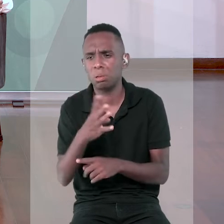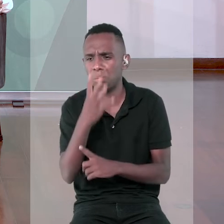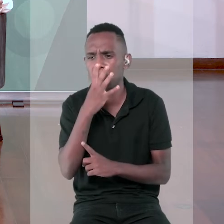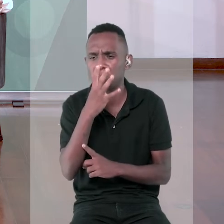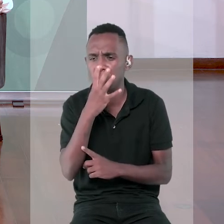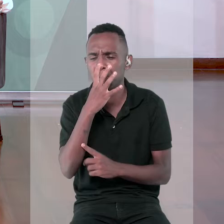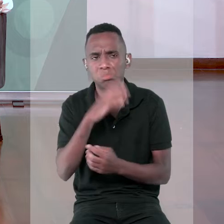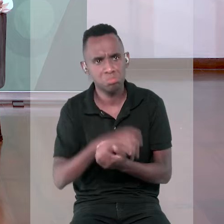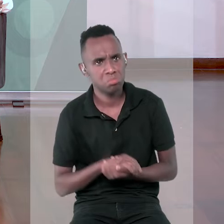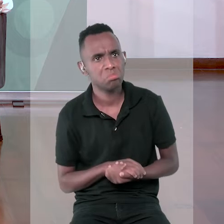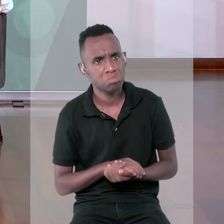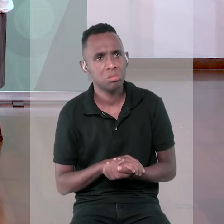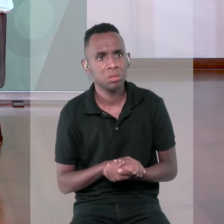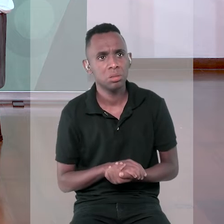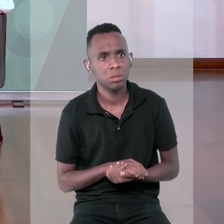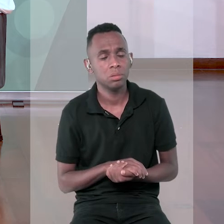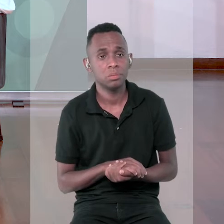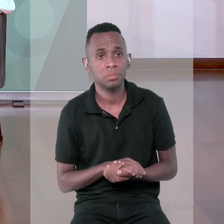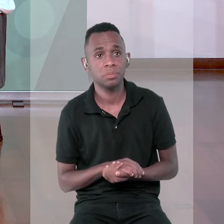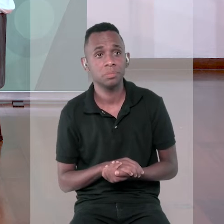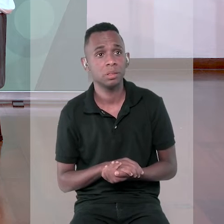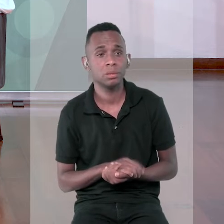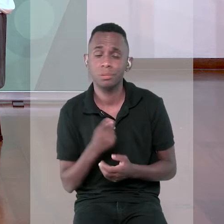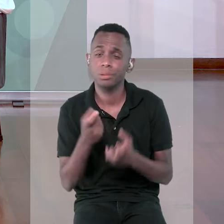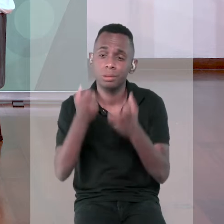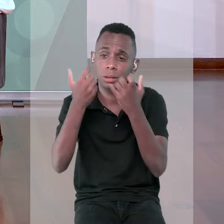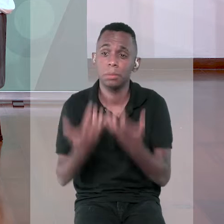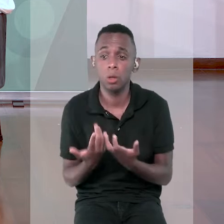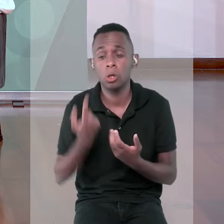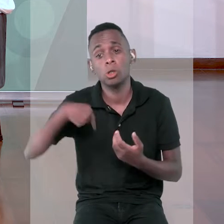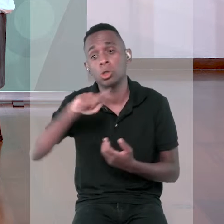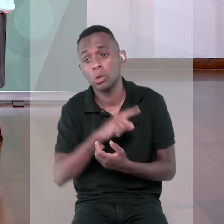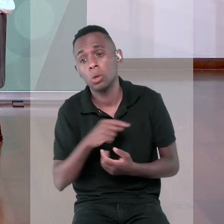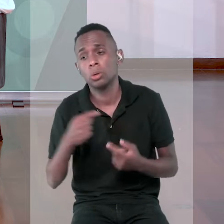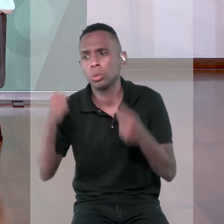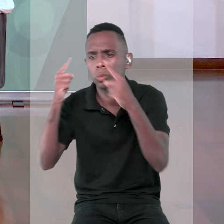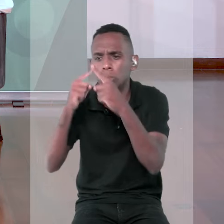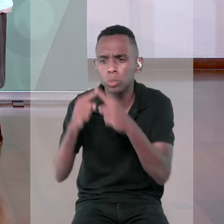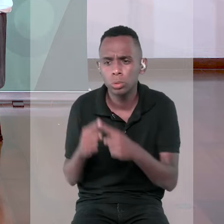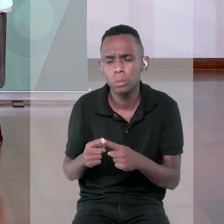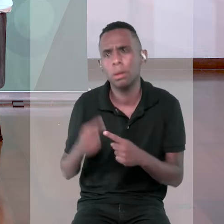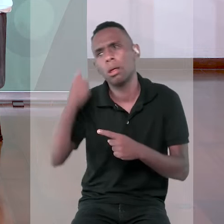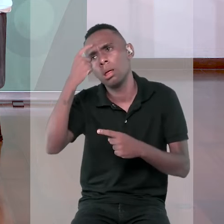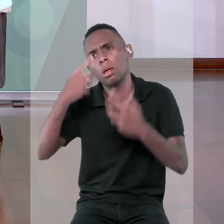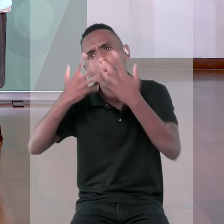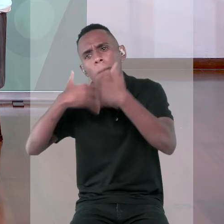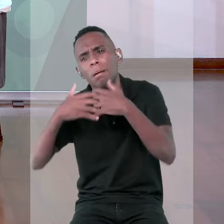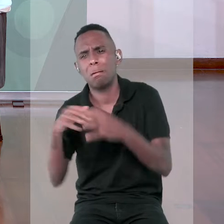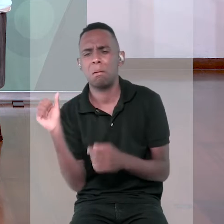inacreditável. É inacreditável. A gente, é o que você fala, a gente se prende muito aos estereótipos, né? Então, você pensa assim,